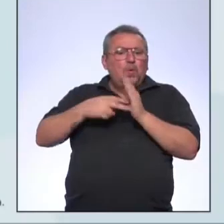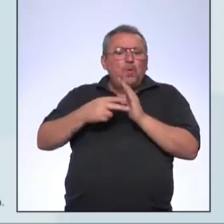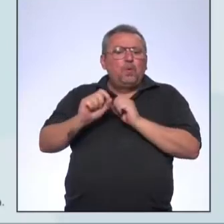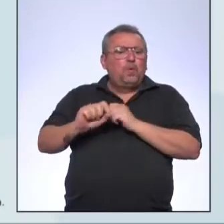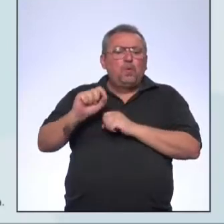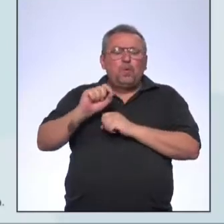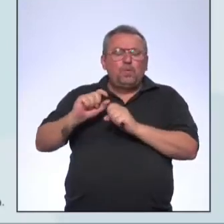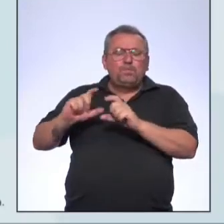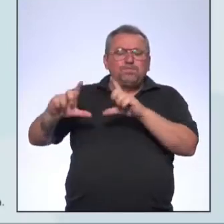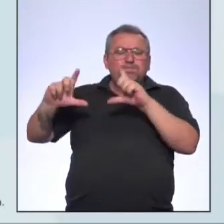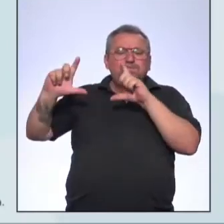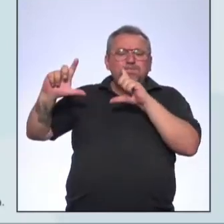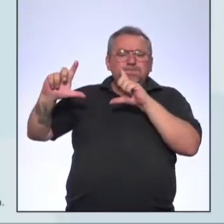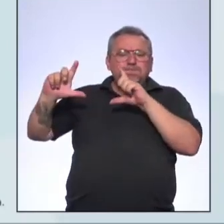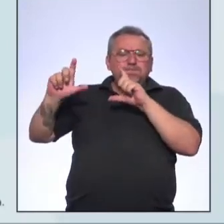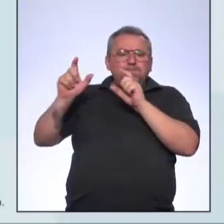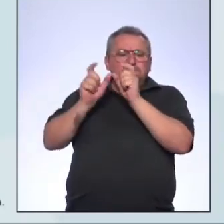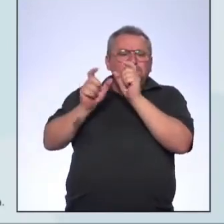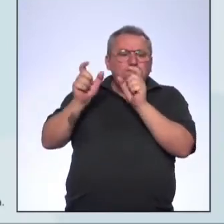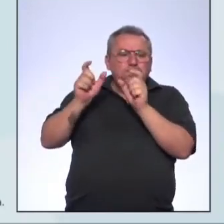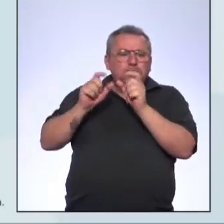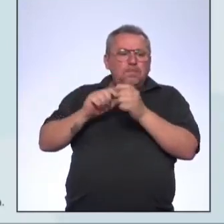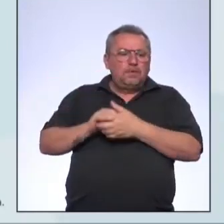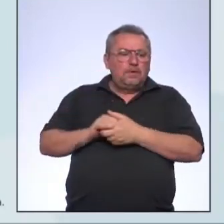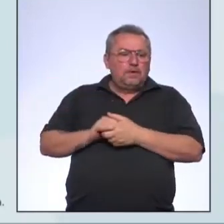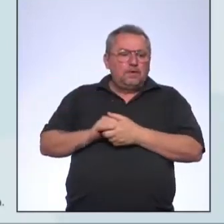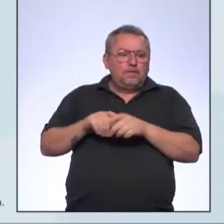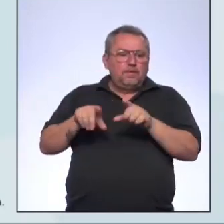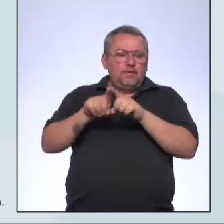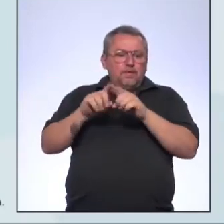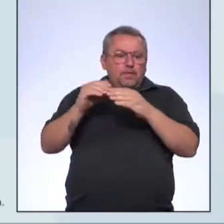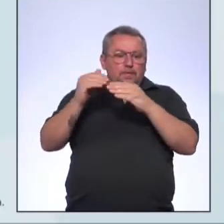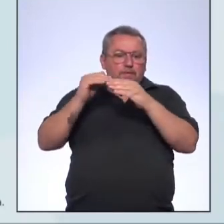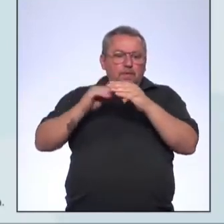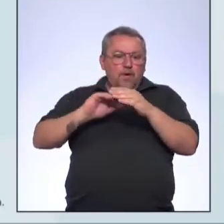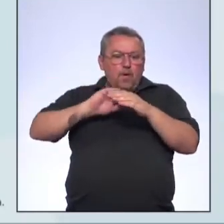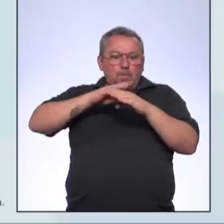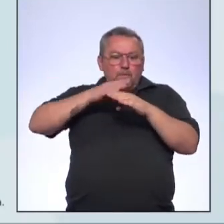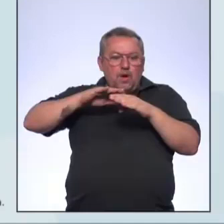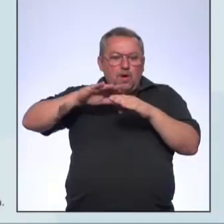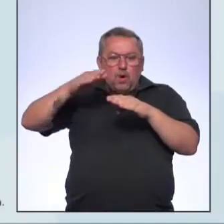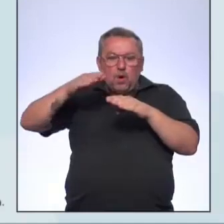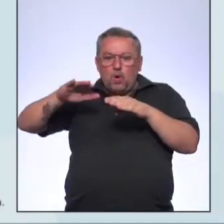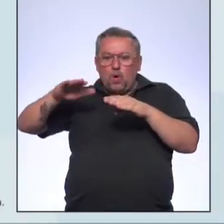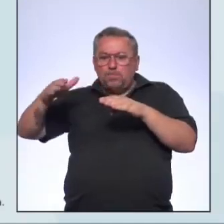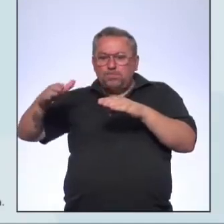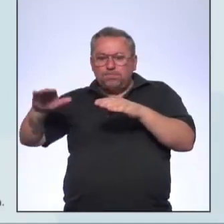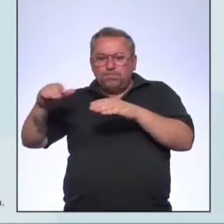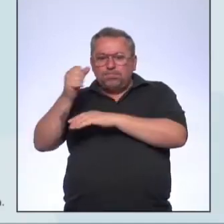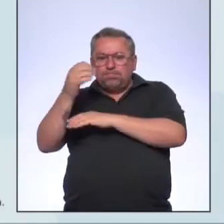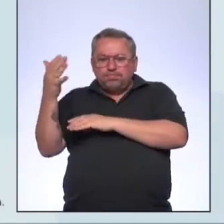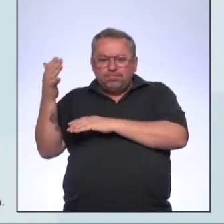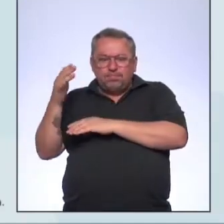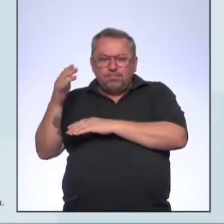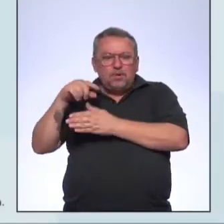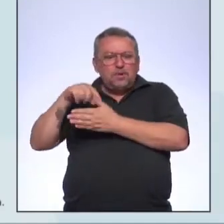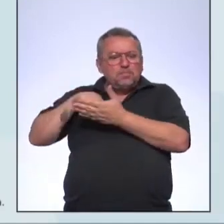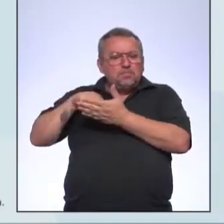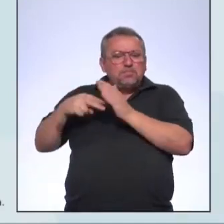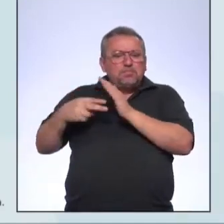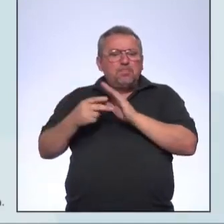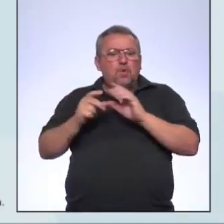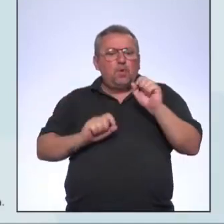que aquela imagem tem a ver com a palavra? Né? Eu tenho ali um morro, landslides. O que aquela palavra tem a ver com aquele